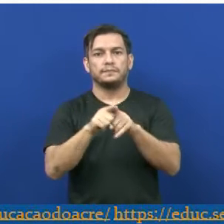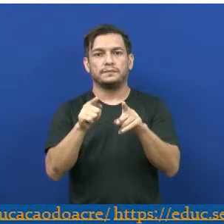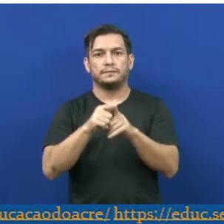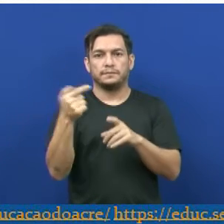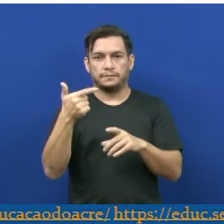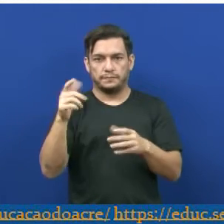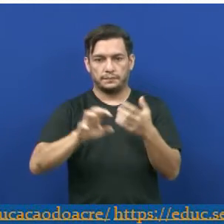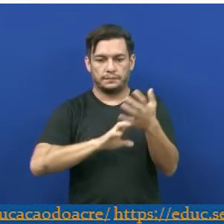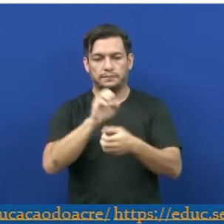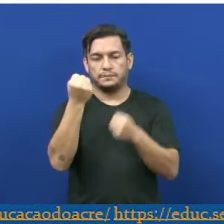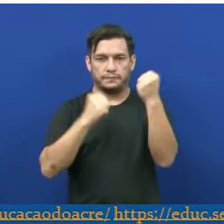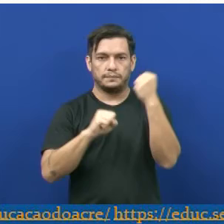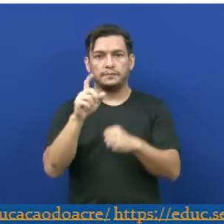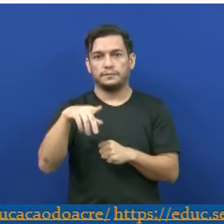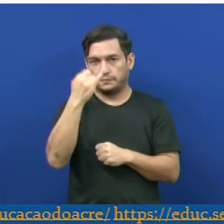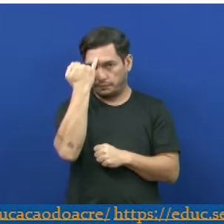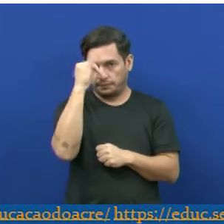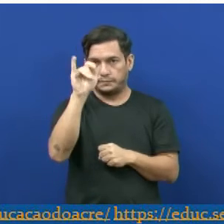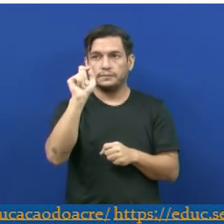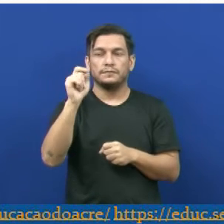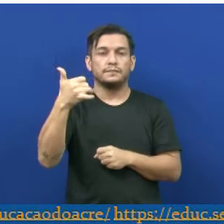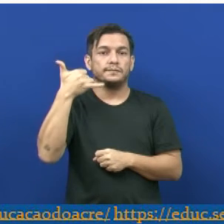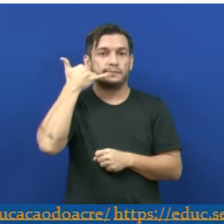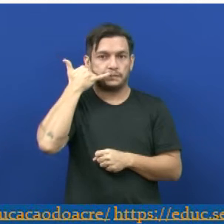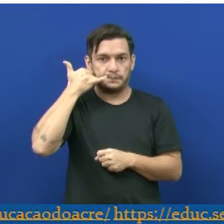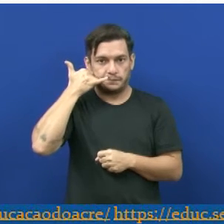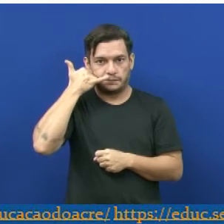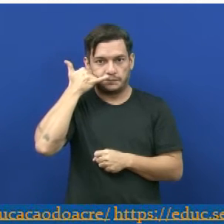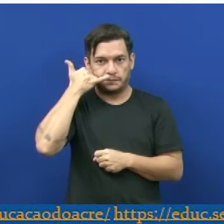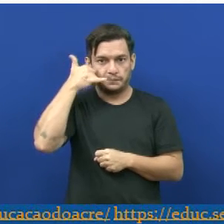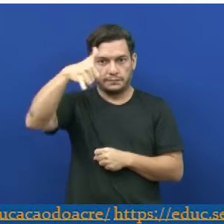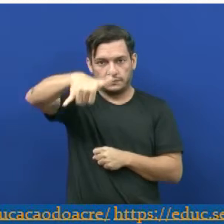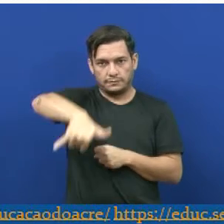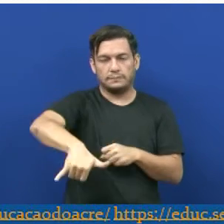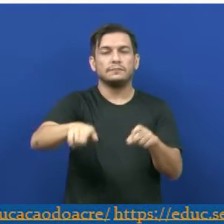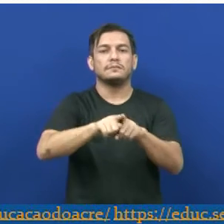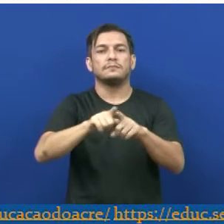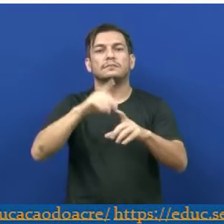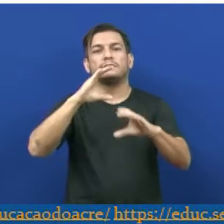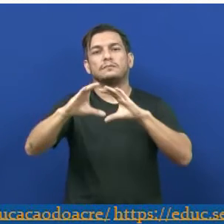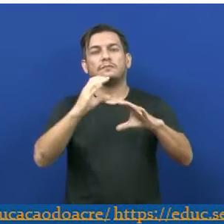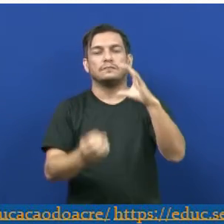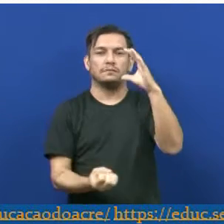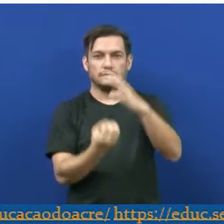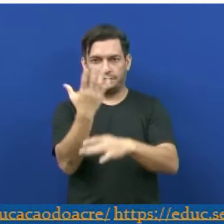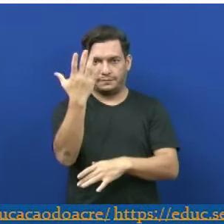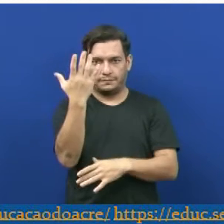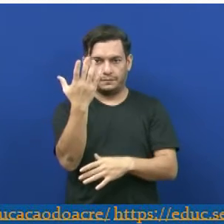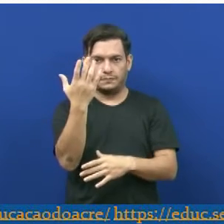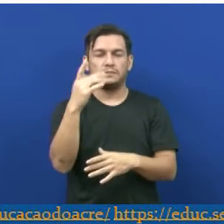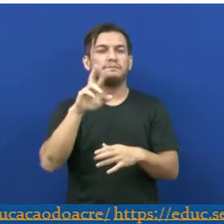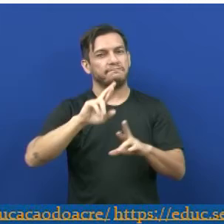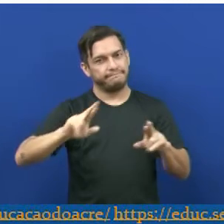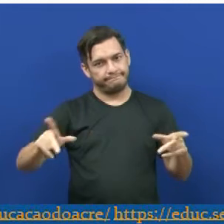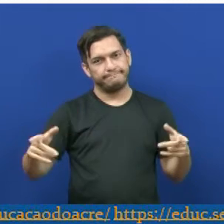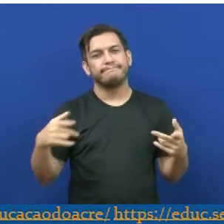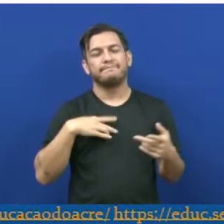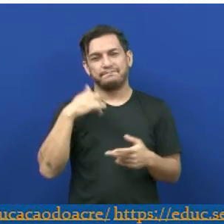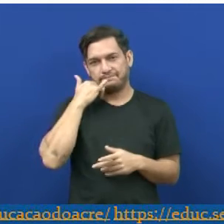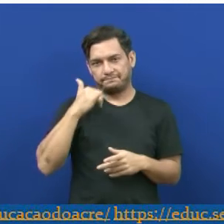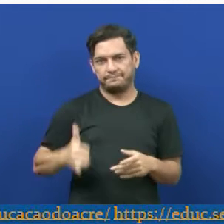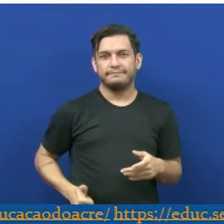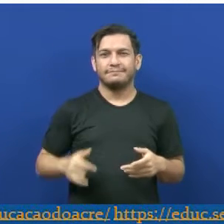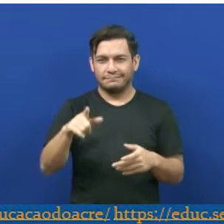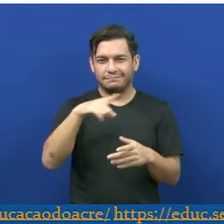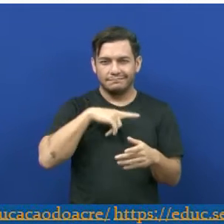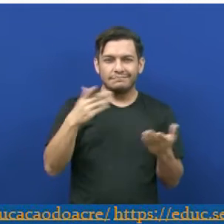revolução industrial é a invenção do telefone. Então, a comunicação começou a surgir nesse processo, muito diferente desse celular que